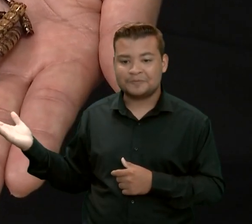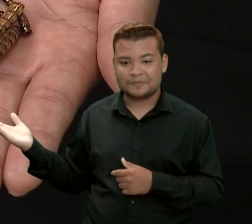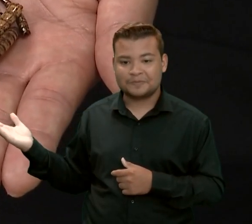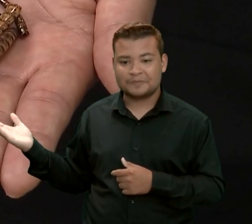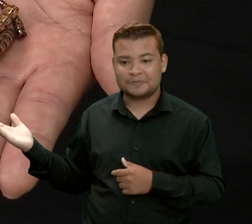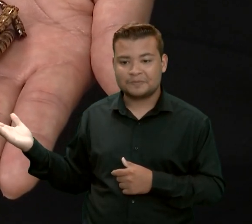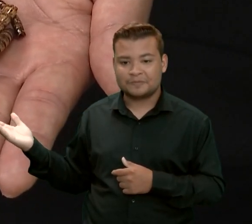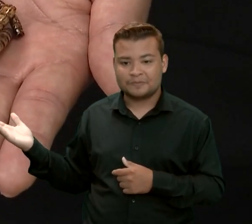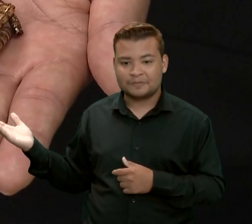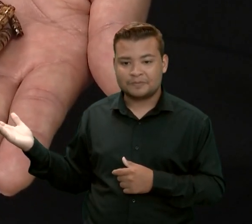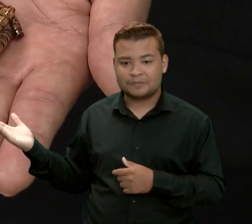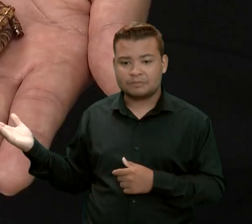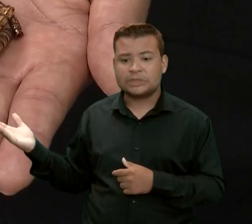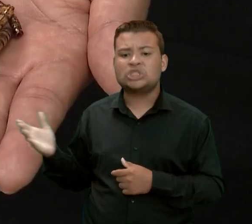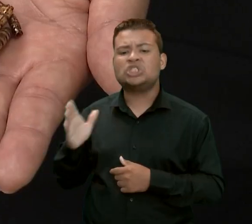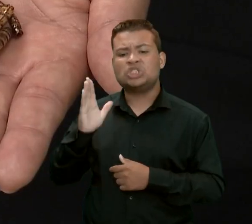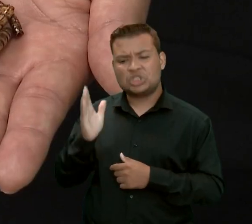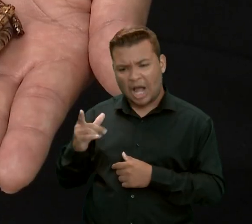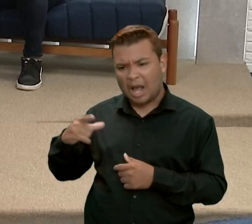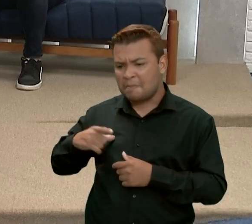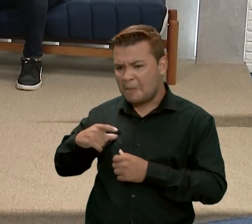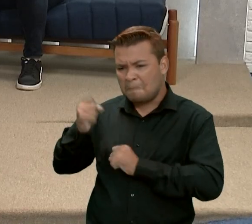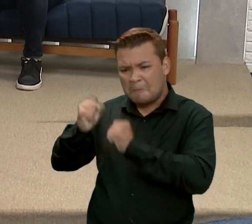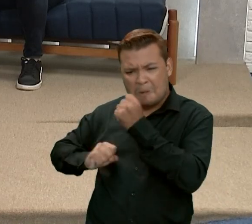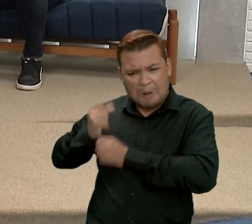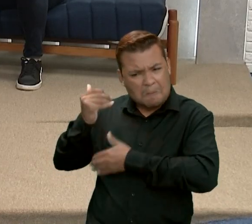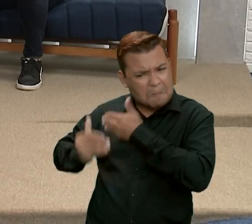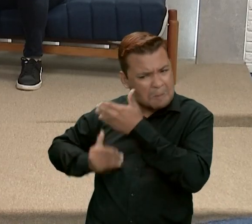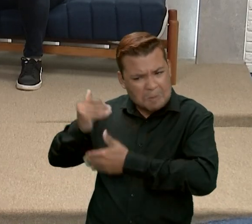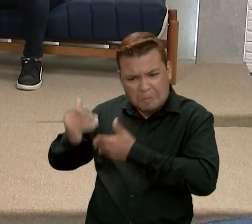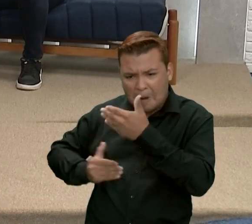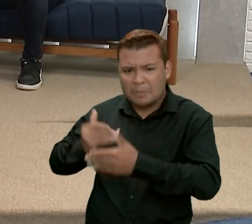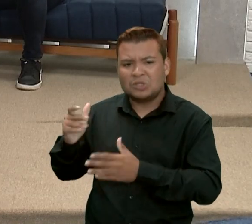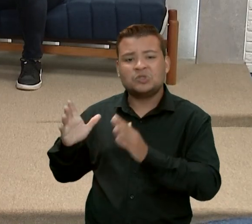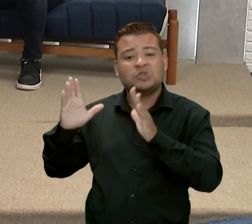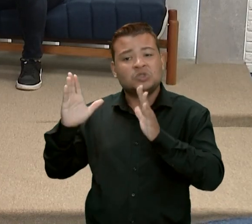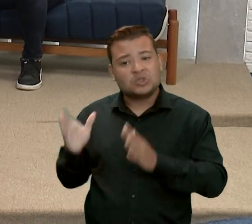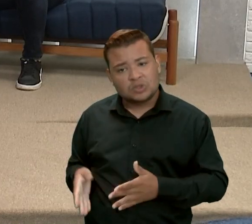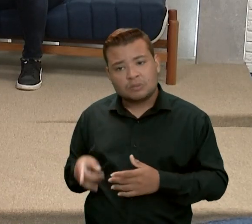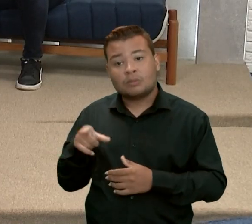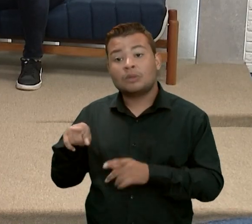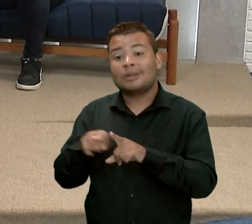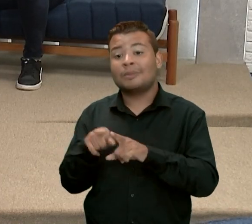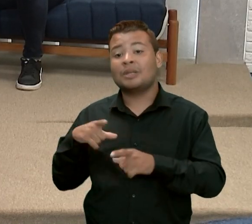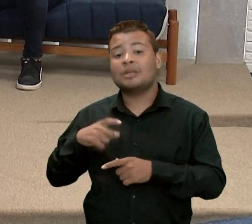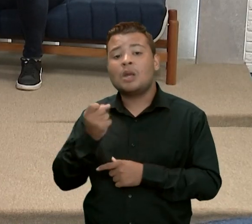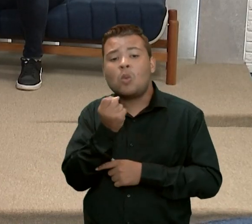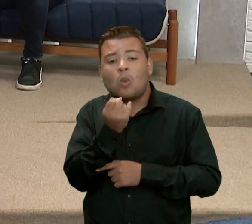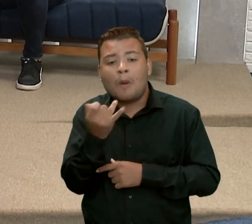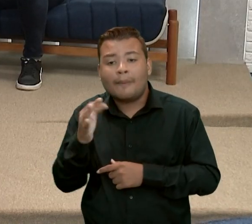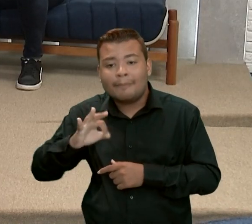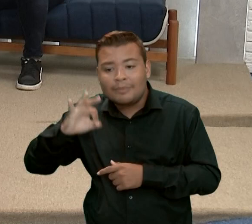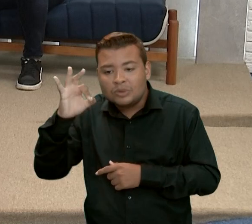que são já ultraprocessados, eles têm toda a quantidade de sódio, né, na embalagem e tudo